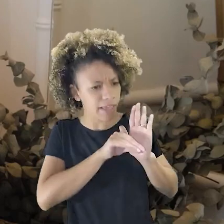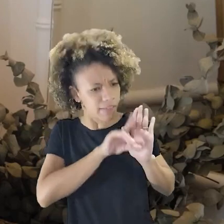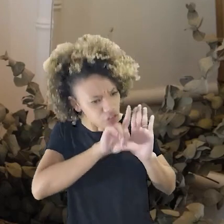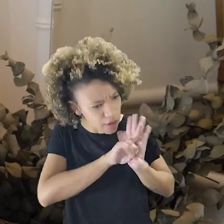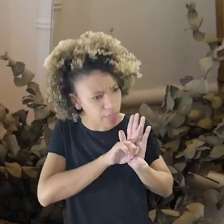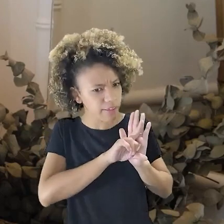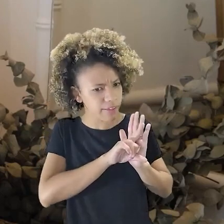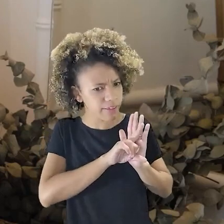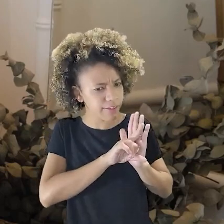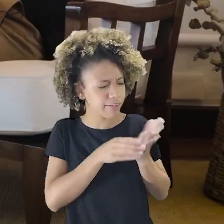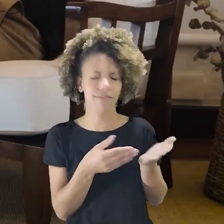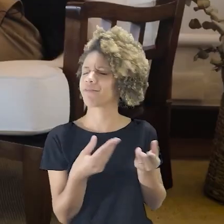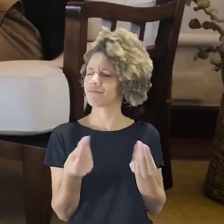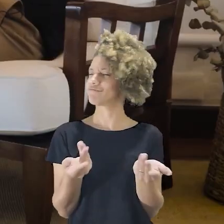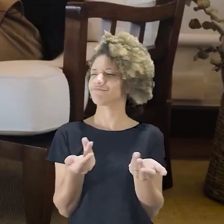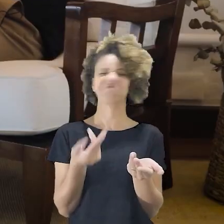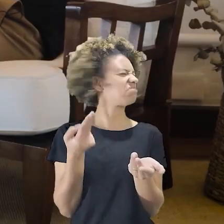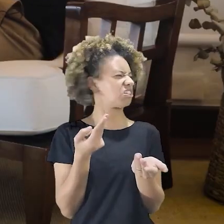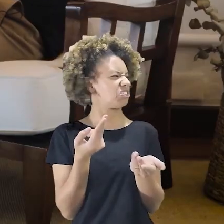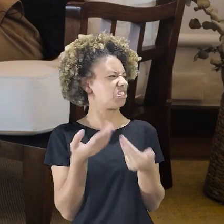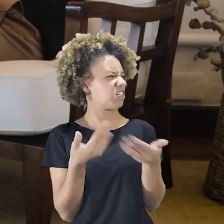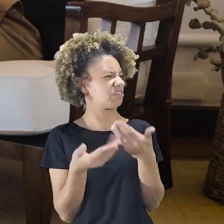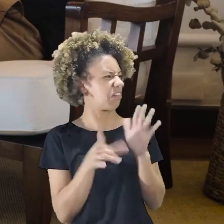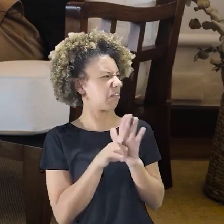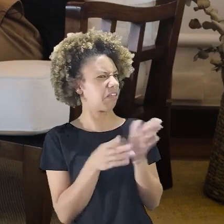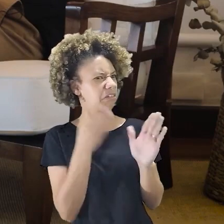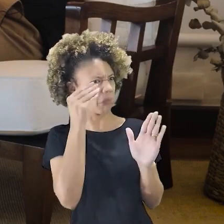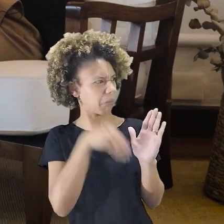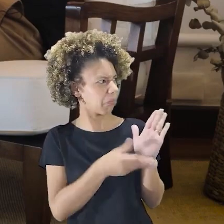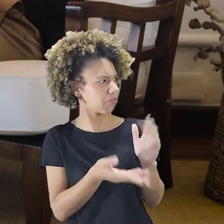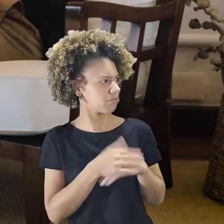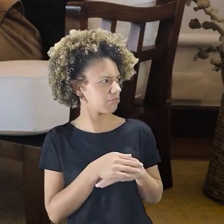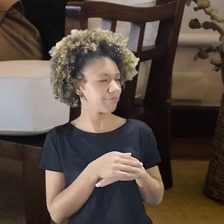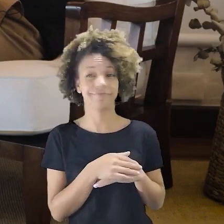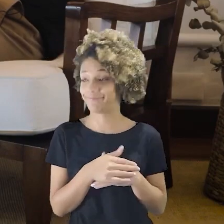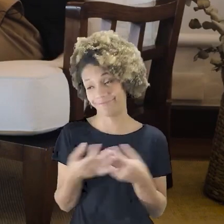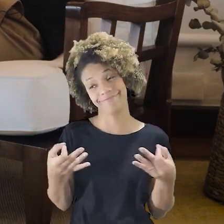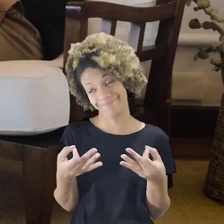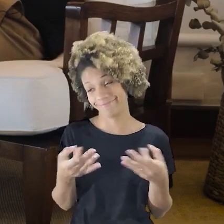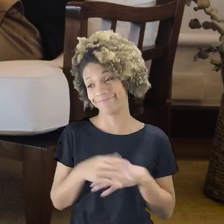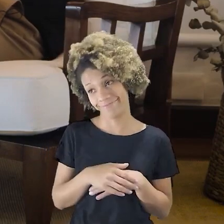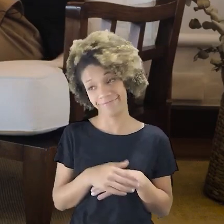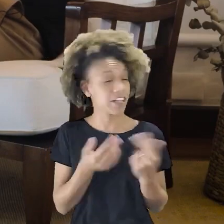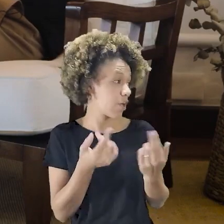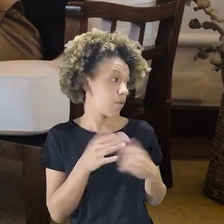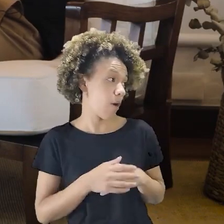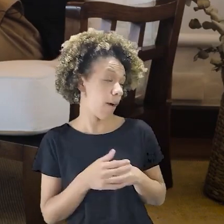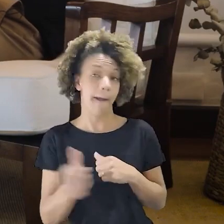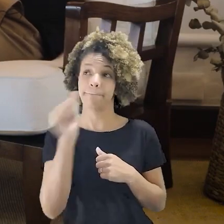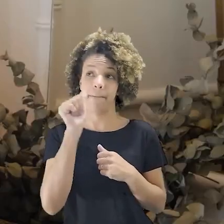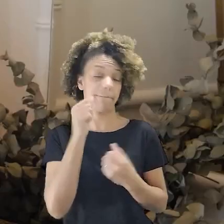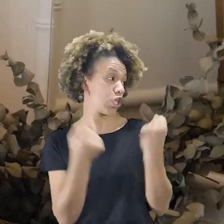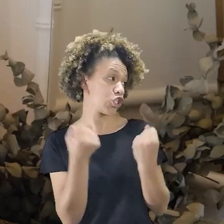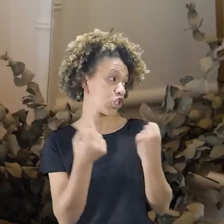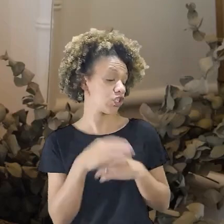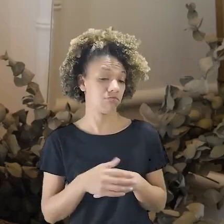tipo, né? Então não adianta nada a lei. Então vamos... Então não adianta nada. Lógico. É igual o negócio de beber e dirigir,